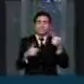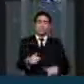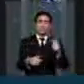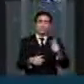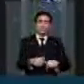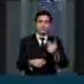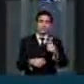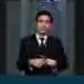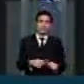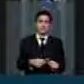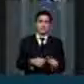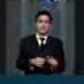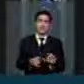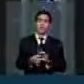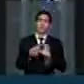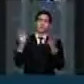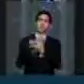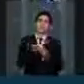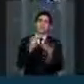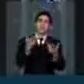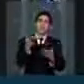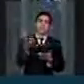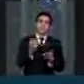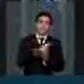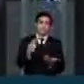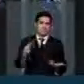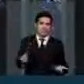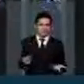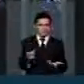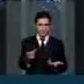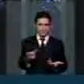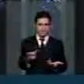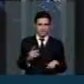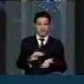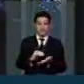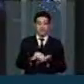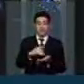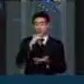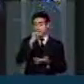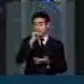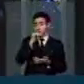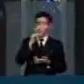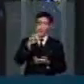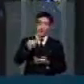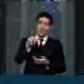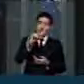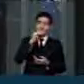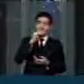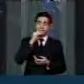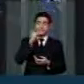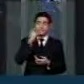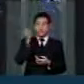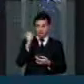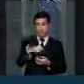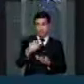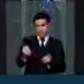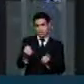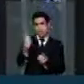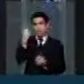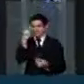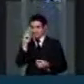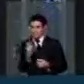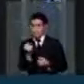não aconteçam da maneira que tem acontecido. Uma falha no sistema de energia é algo que poderia ser admitido.